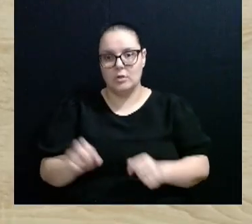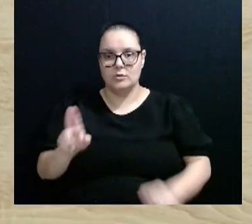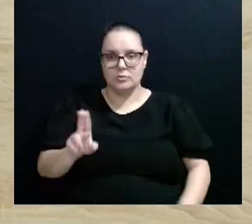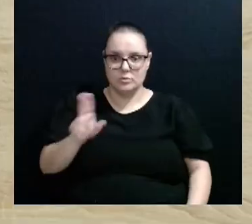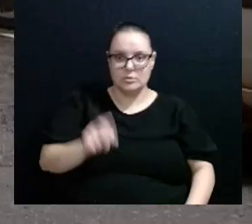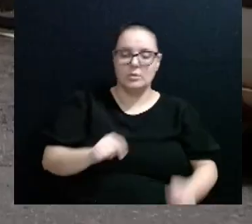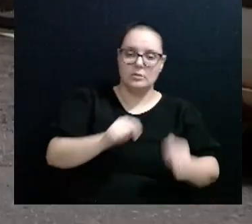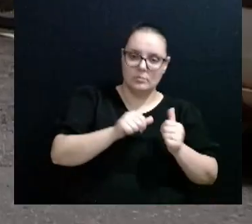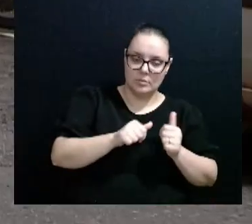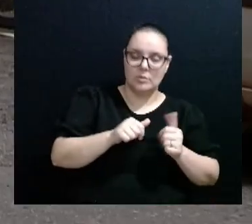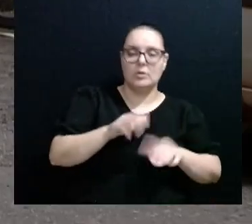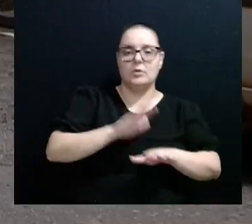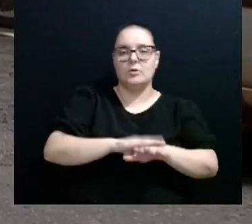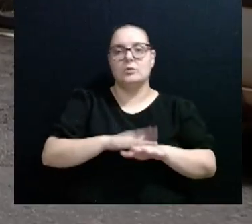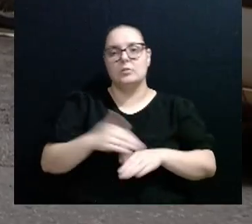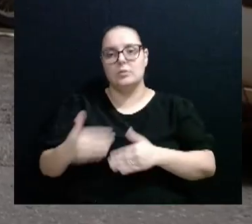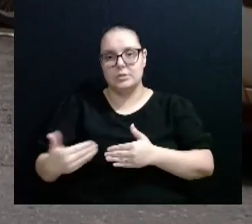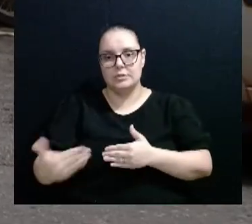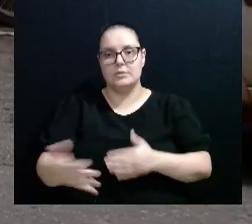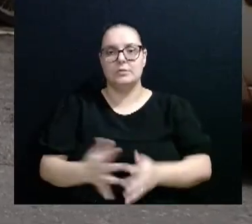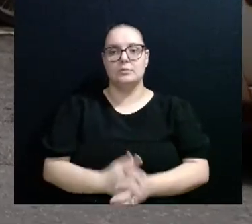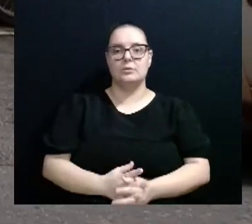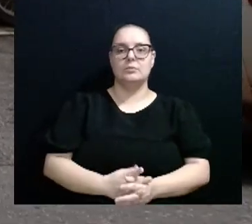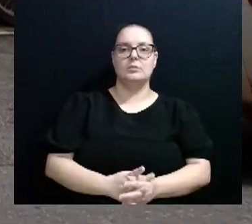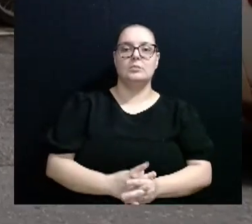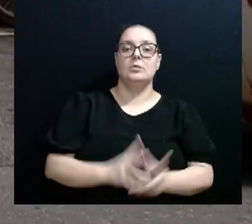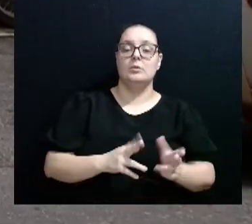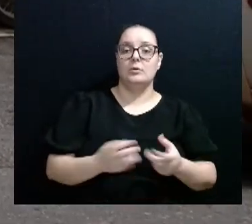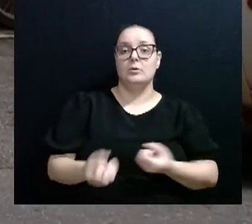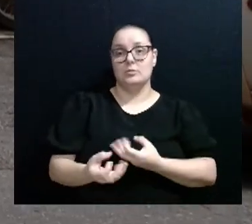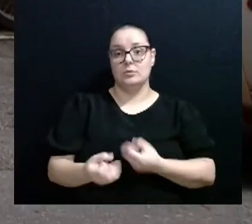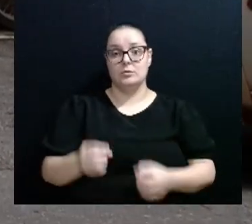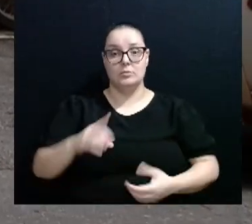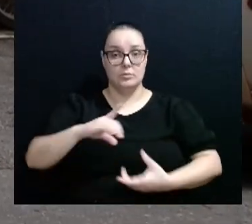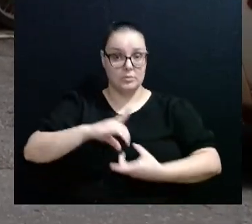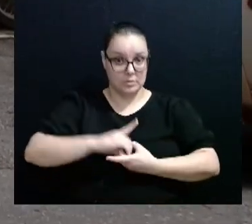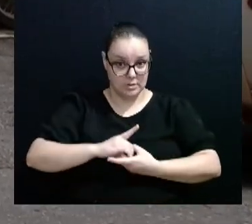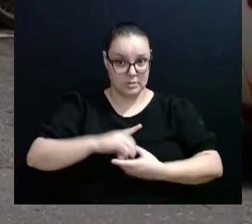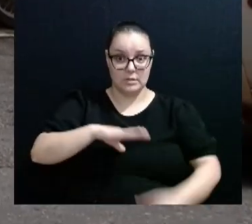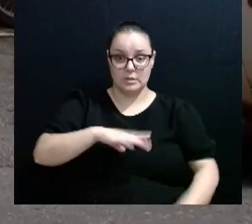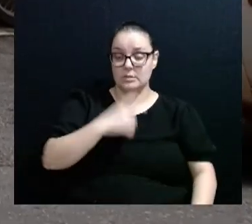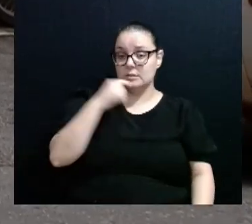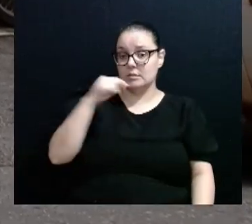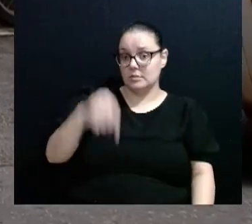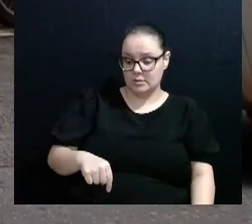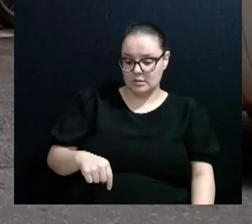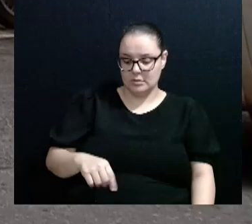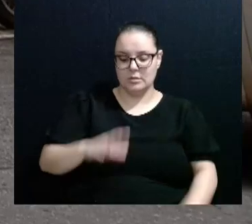exercícios seguintes. De acordo com dados do Detran, na cidade de Campinas, a medida vai isentar